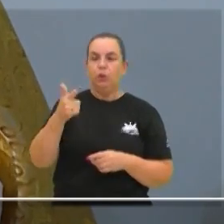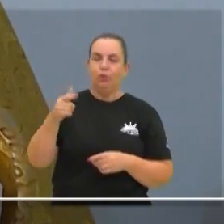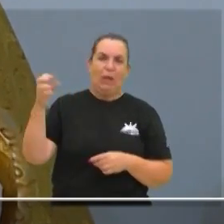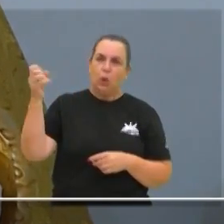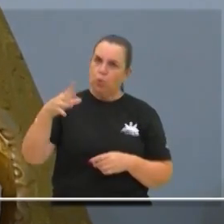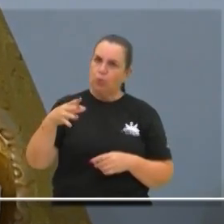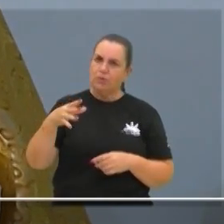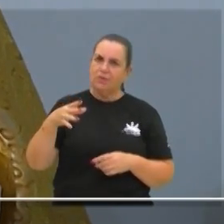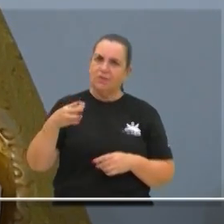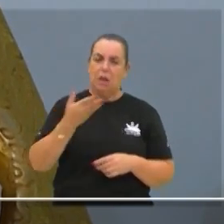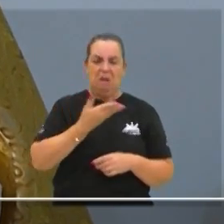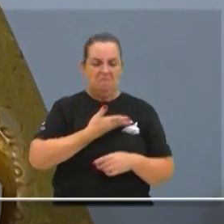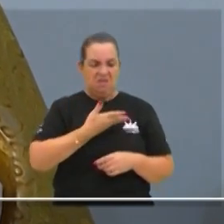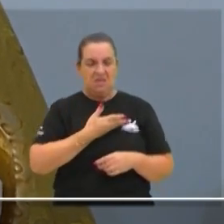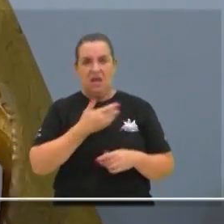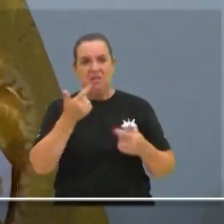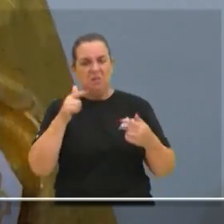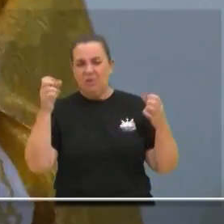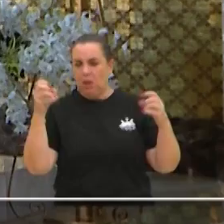amizades,